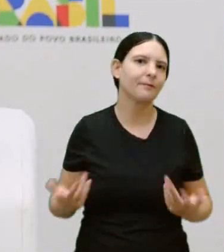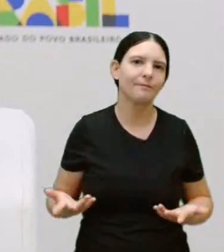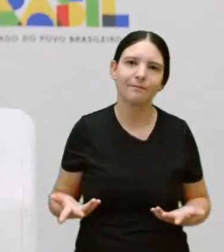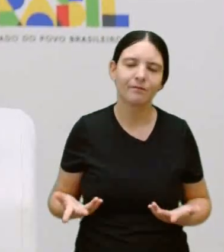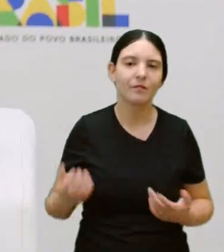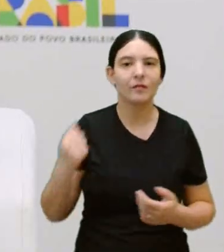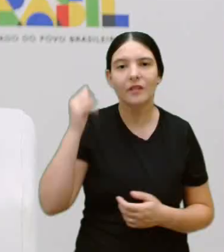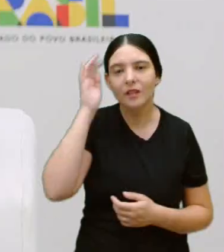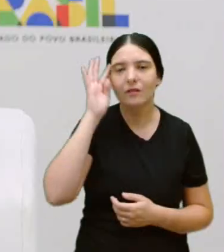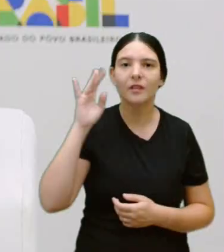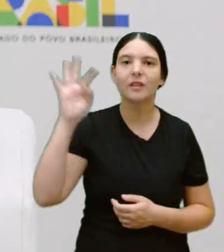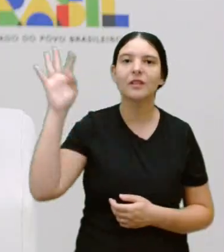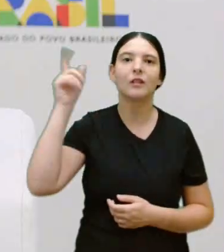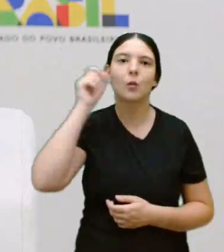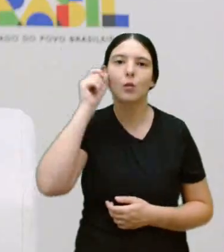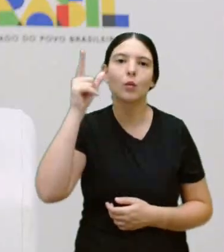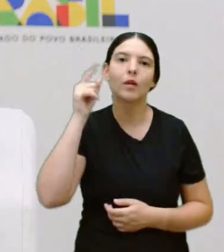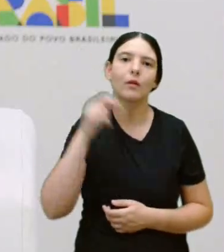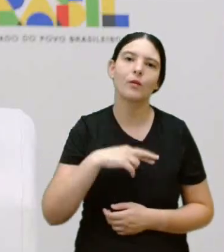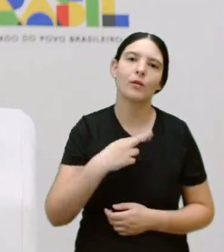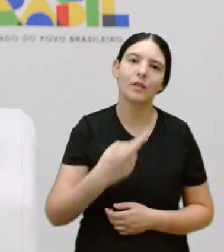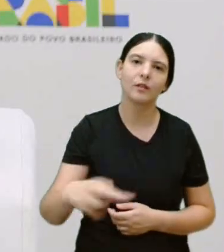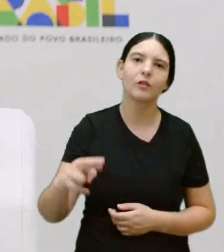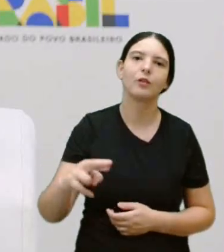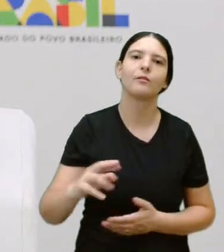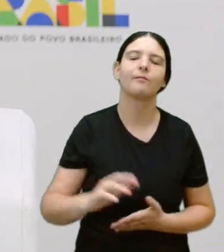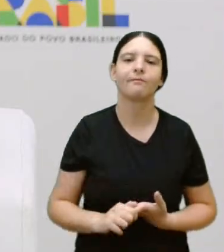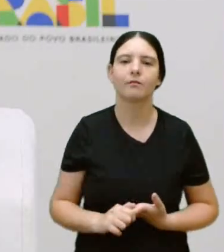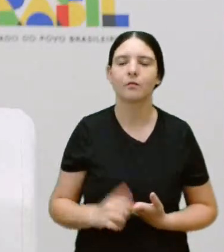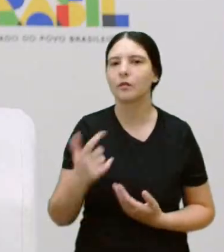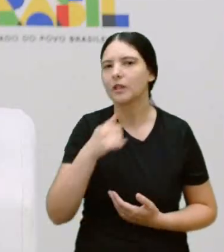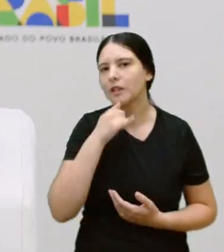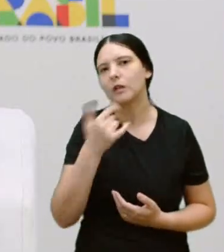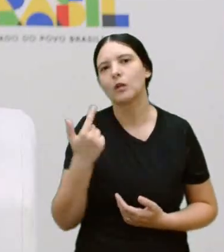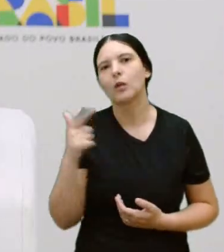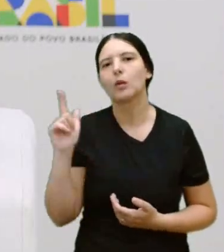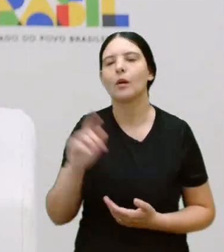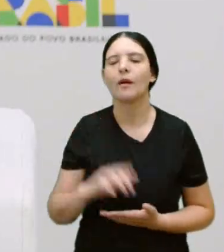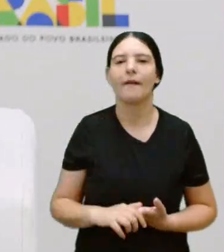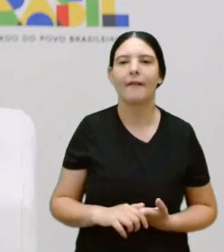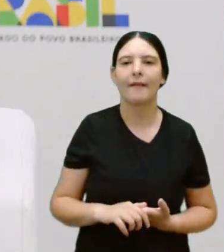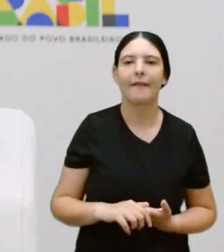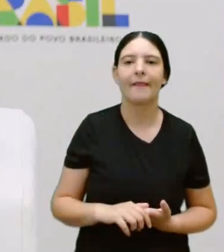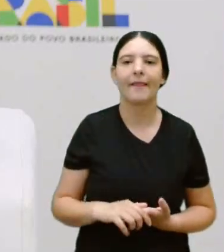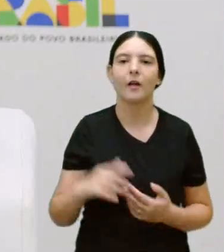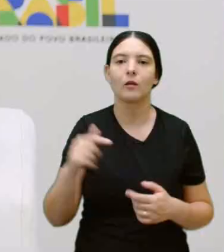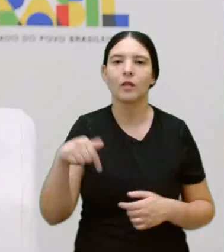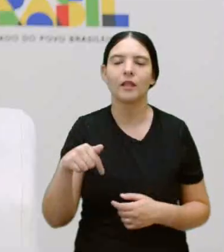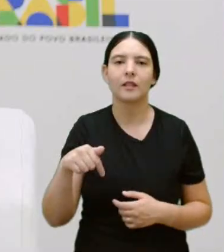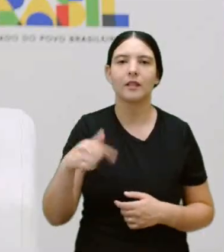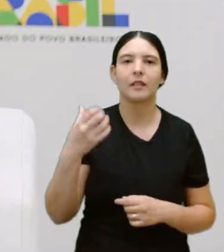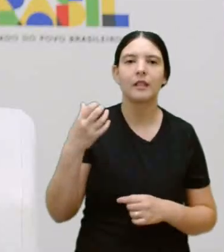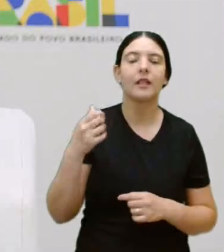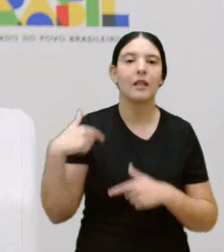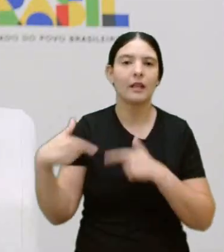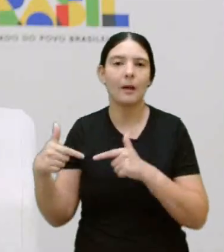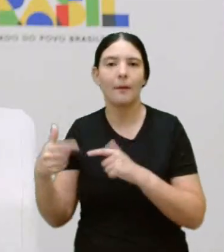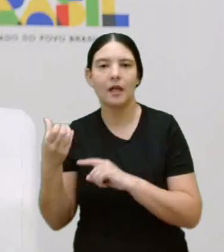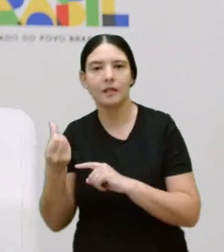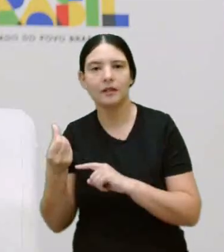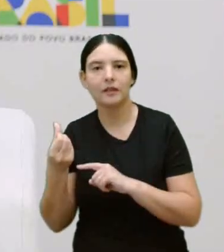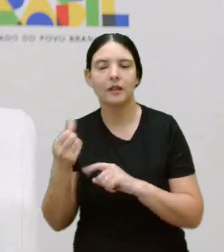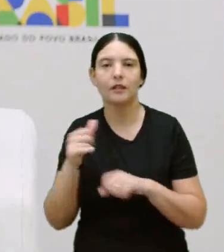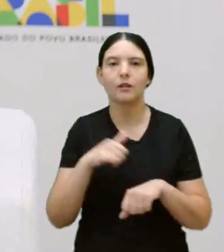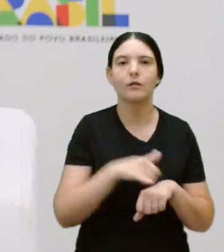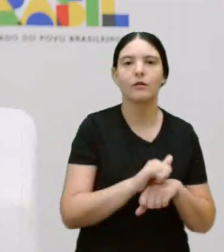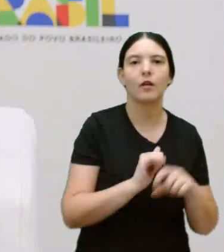cultural religiosa. Vou dar outro exemplo para vocês. Qual é o regime de trabalho que a gente tem no Brasil? 6x1, oficial. Tem lugar que é 5x2, mas